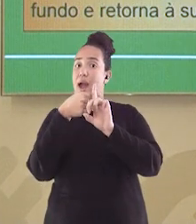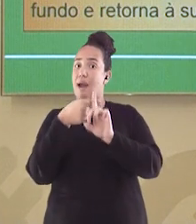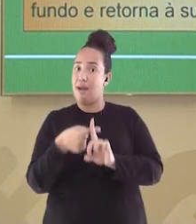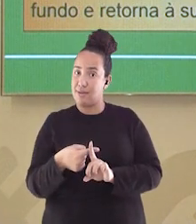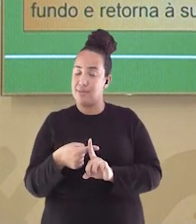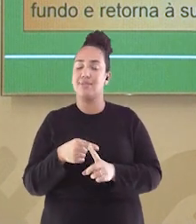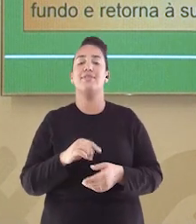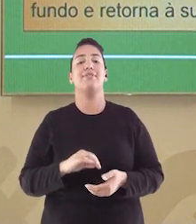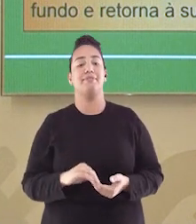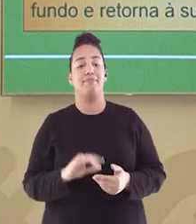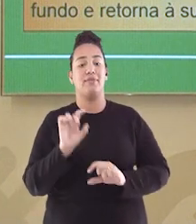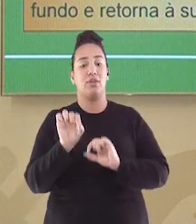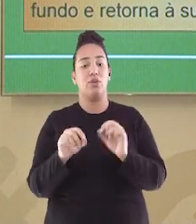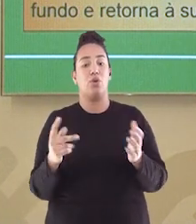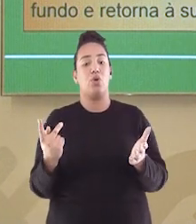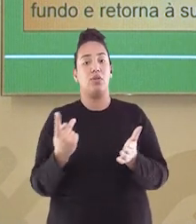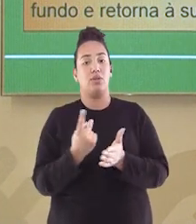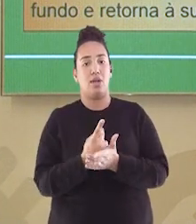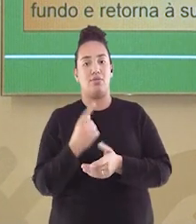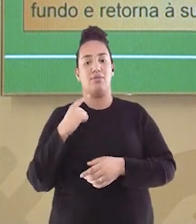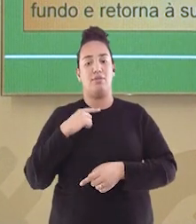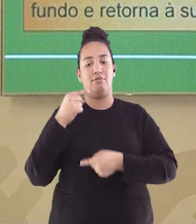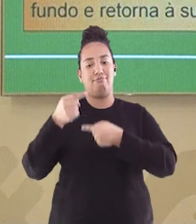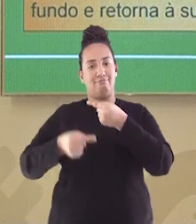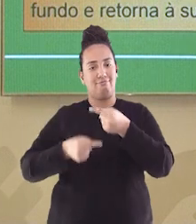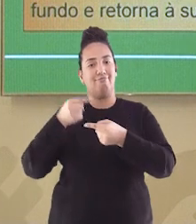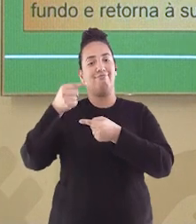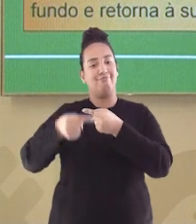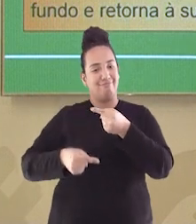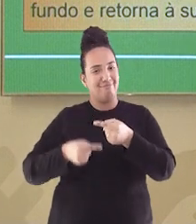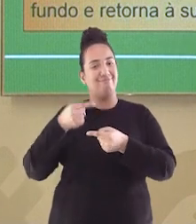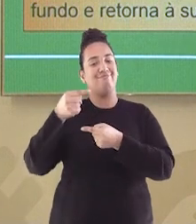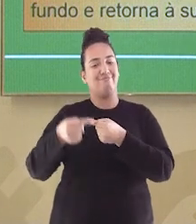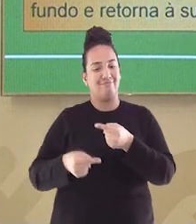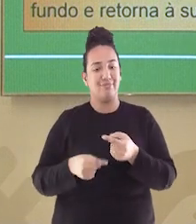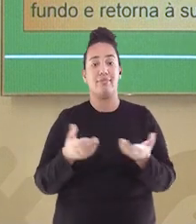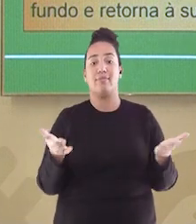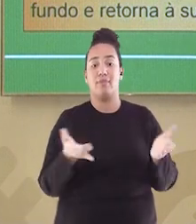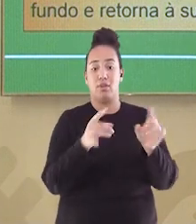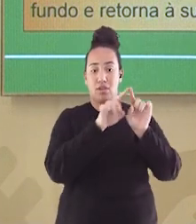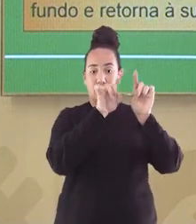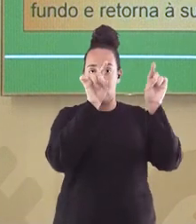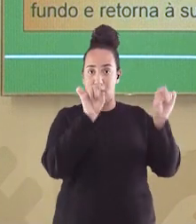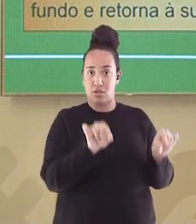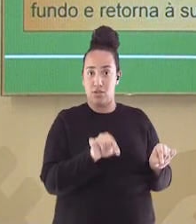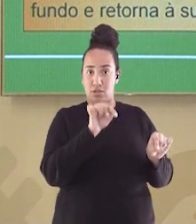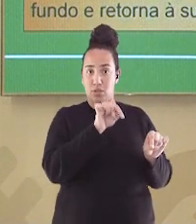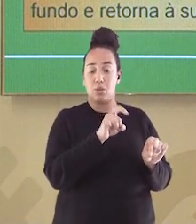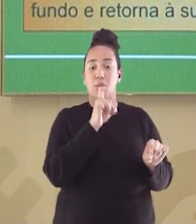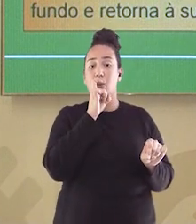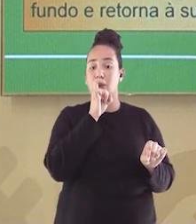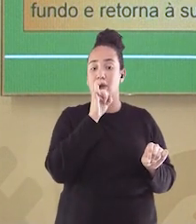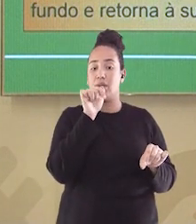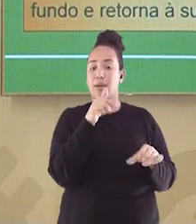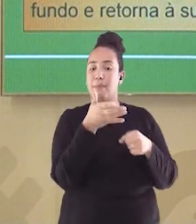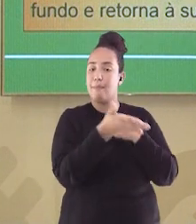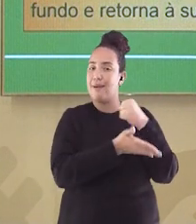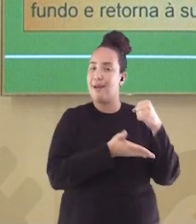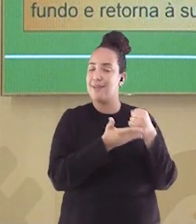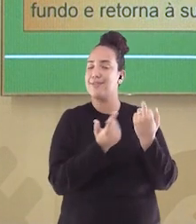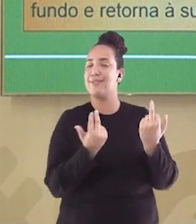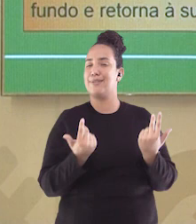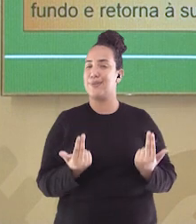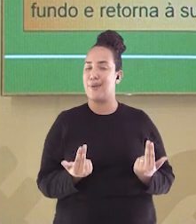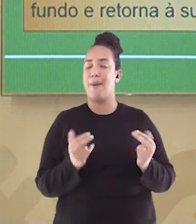na superfície, fazendo com que ela retorne ao fundo em um processo cíclico. Já a geladeira possui quase que o mesmo princípio,